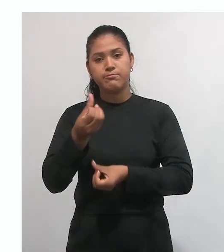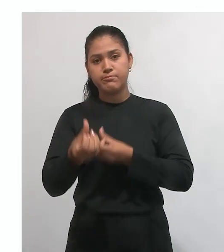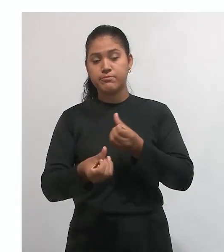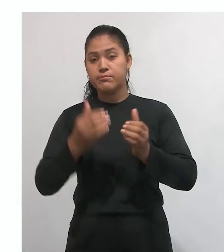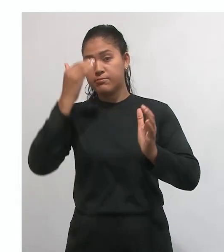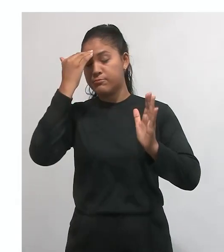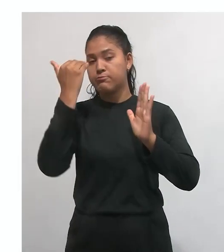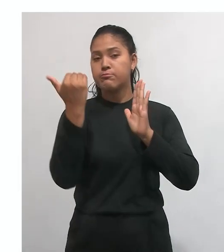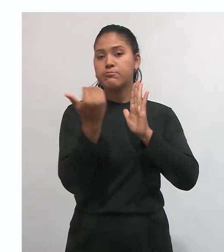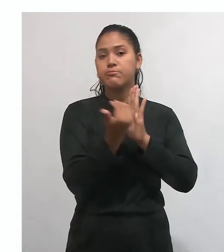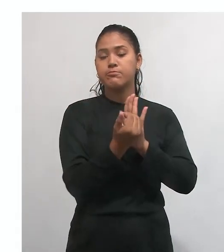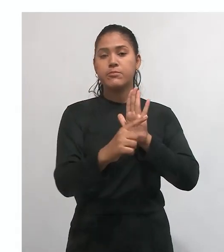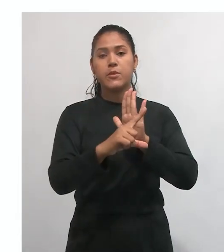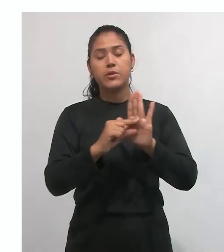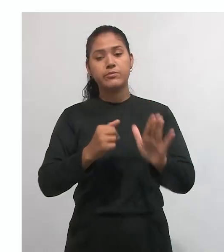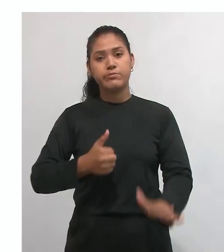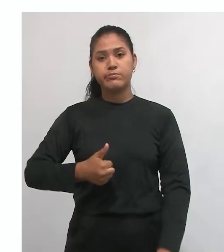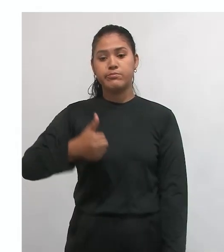Lei nº